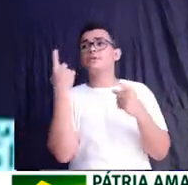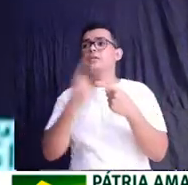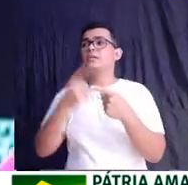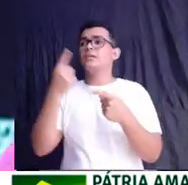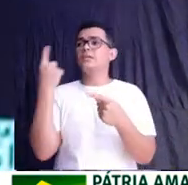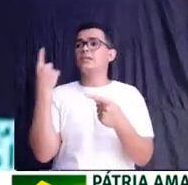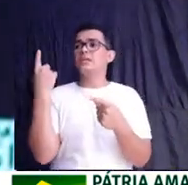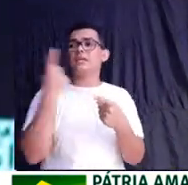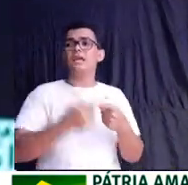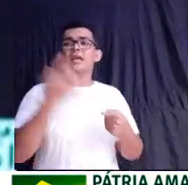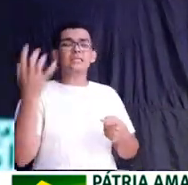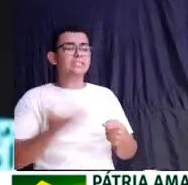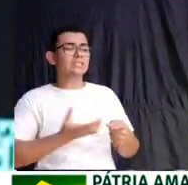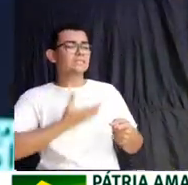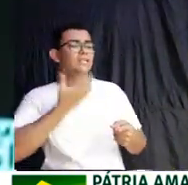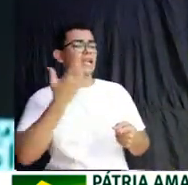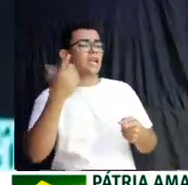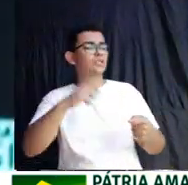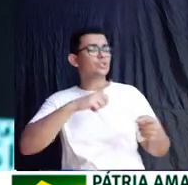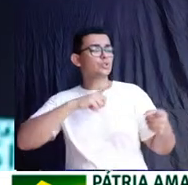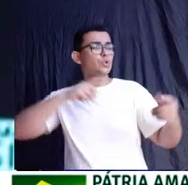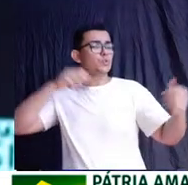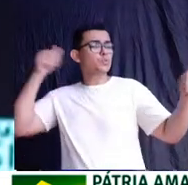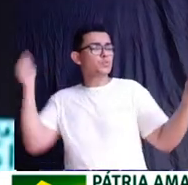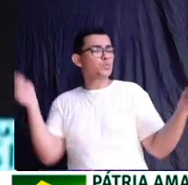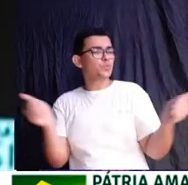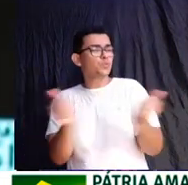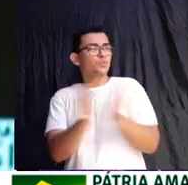ter você pra mim.